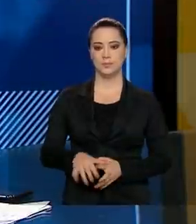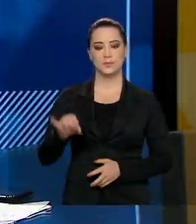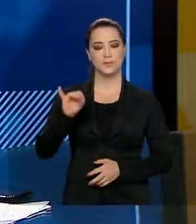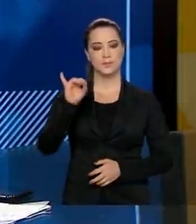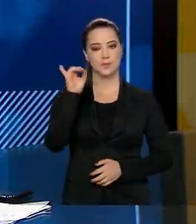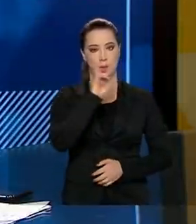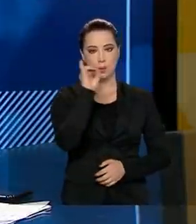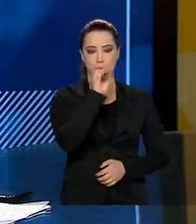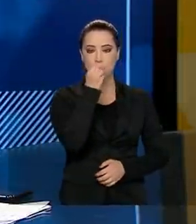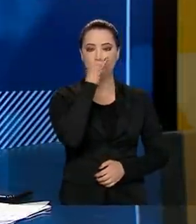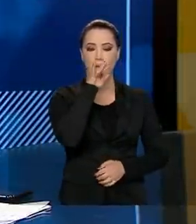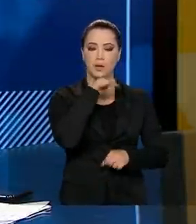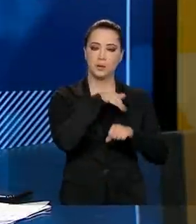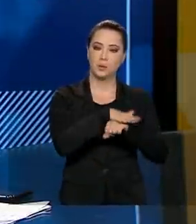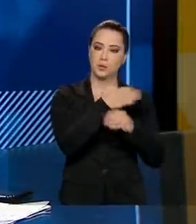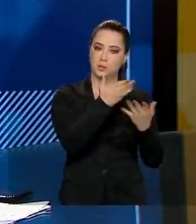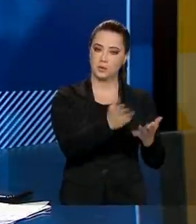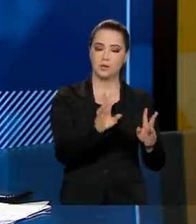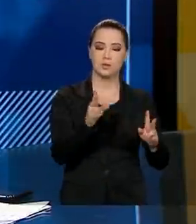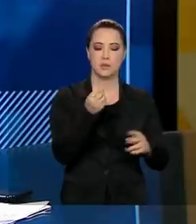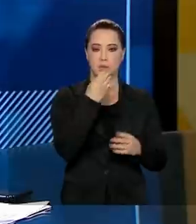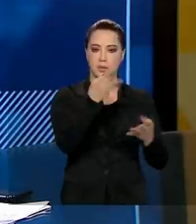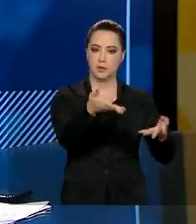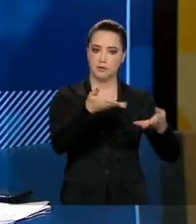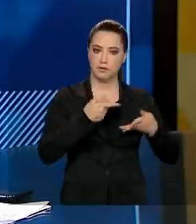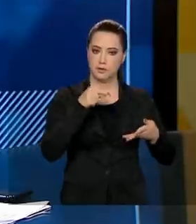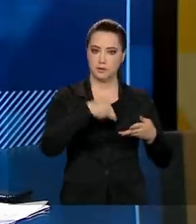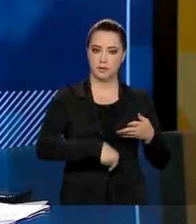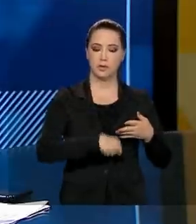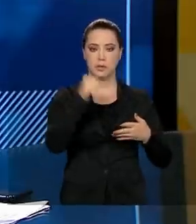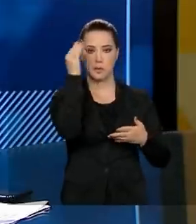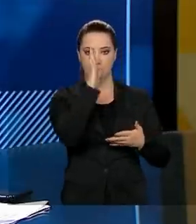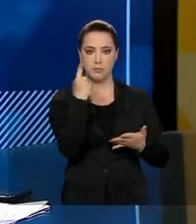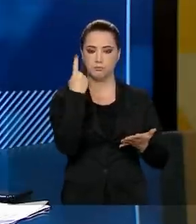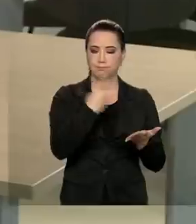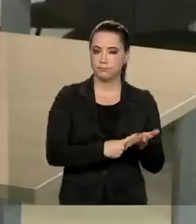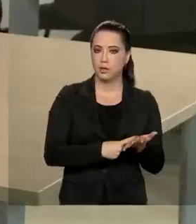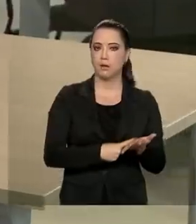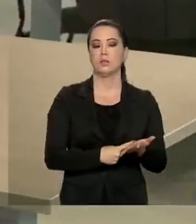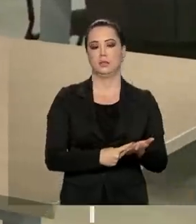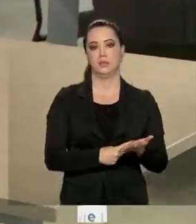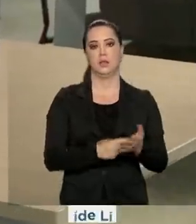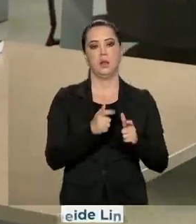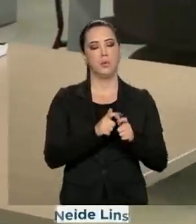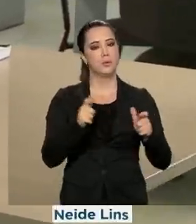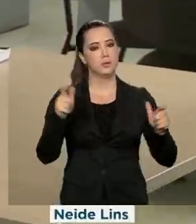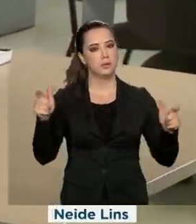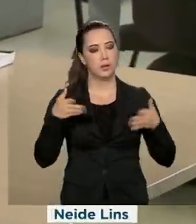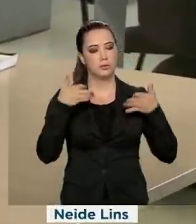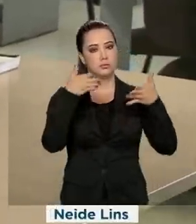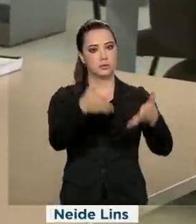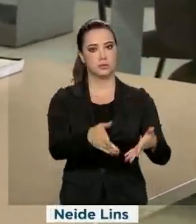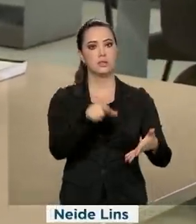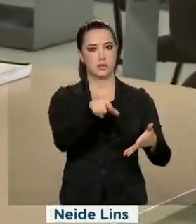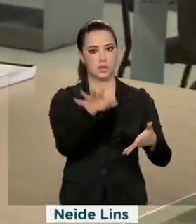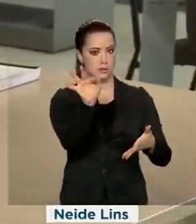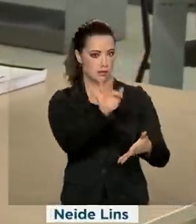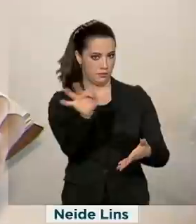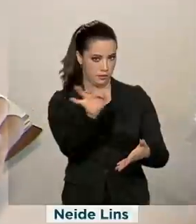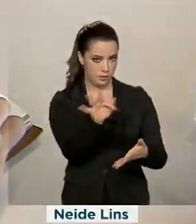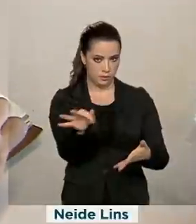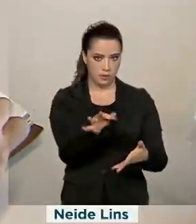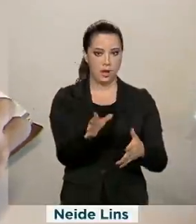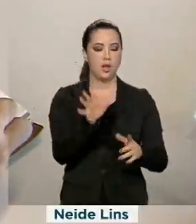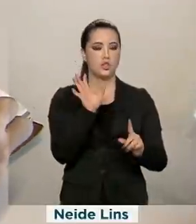Olá, boa noite, seja bem-vindo ao Brasil em Pauta. Ampliar e democratizar o acesso à educação superior